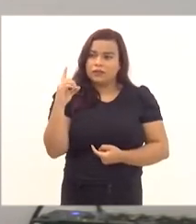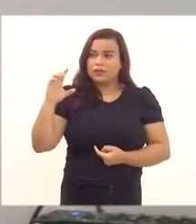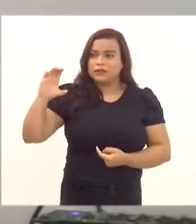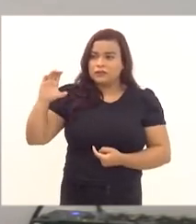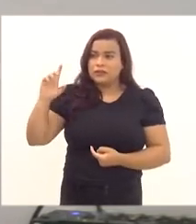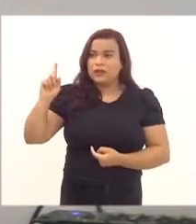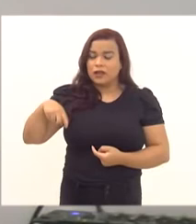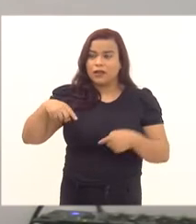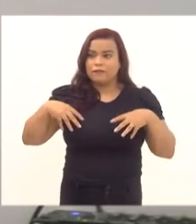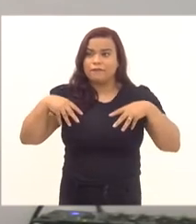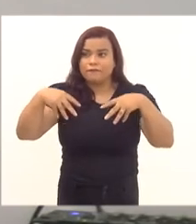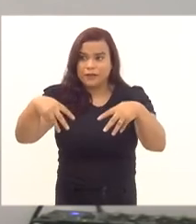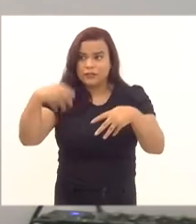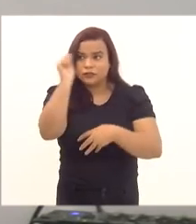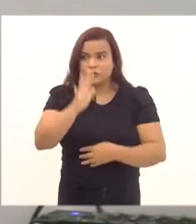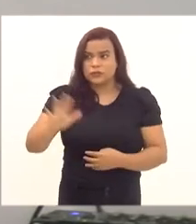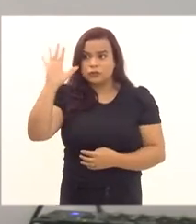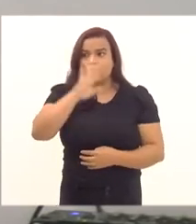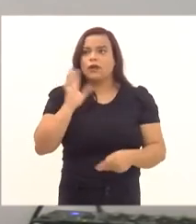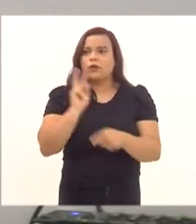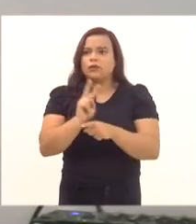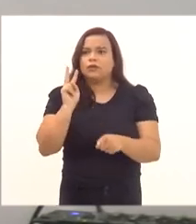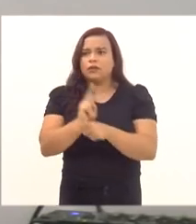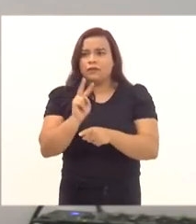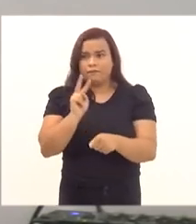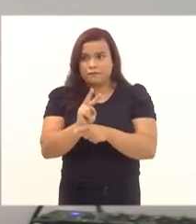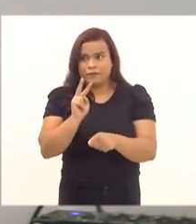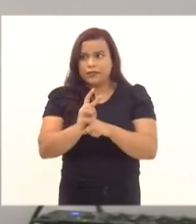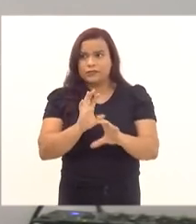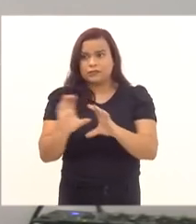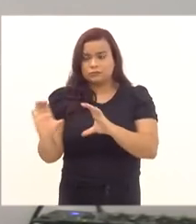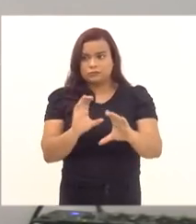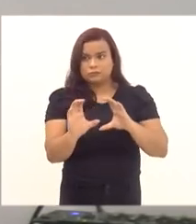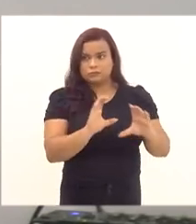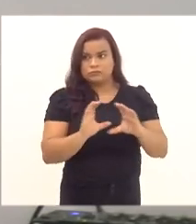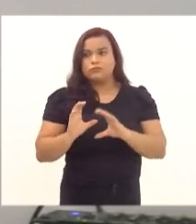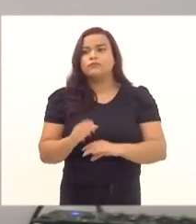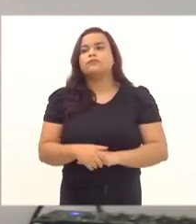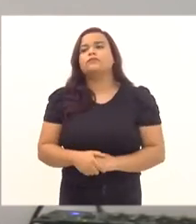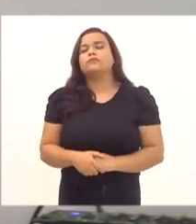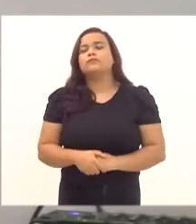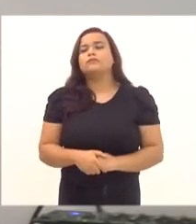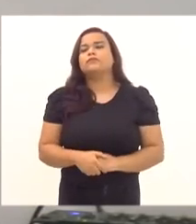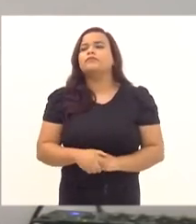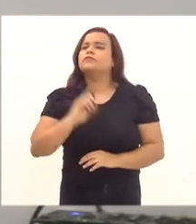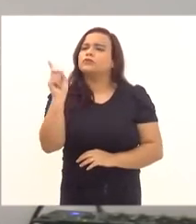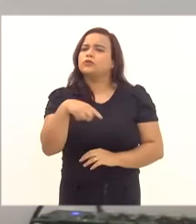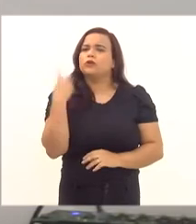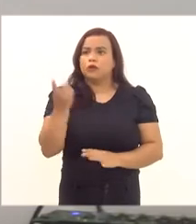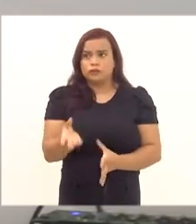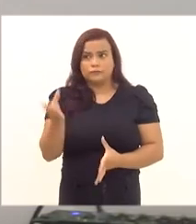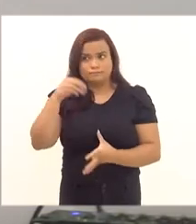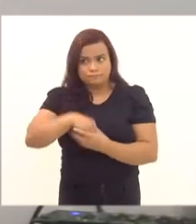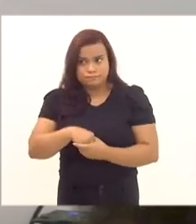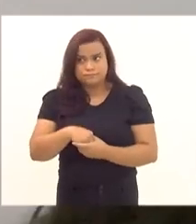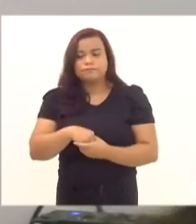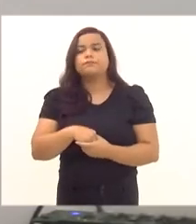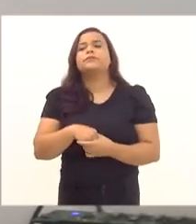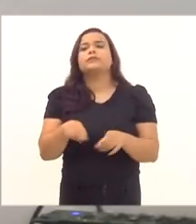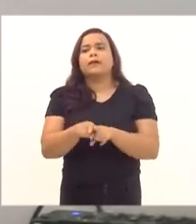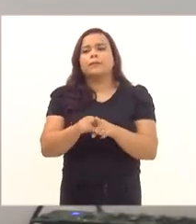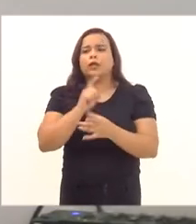frente Nacional em defesa da comunicação é muito inseridos e muito incluídos na luta pela da fale rio